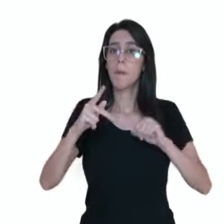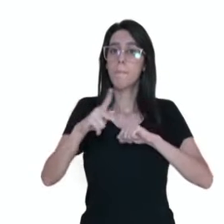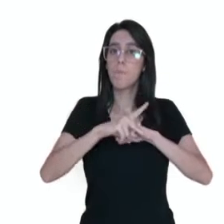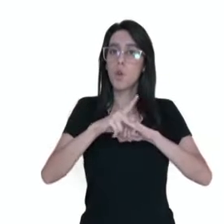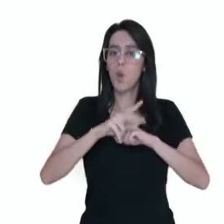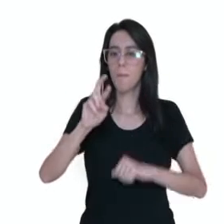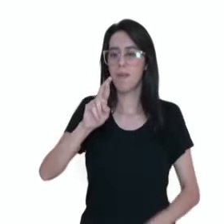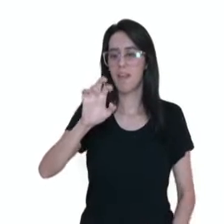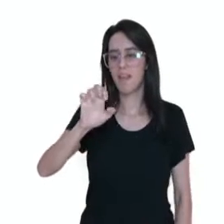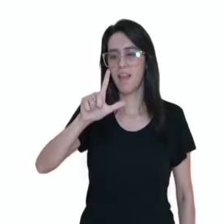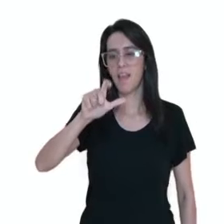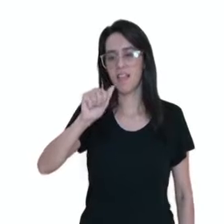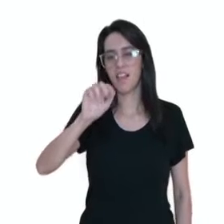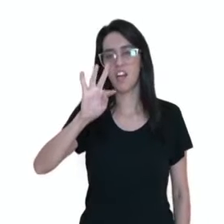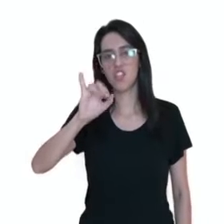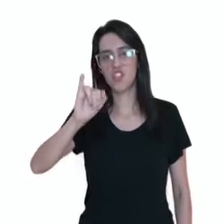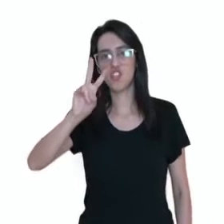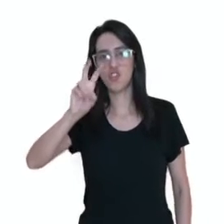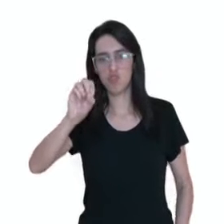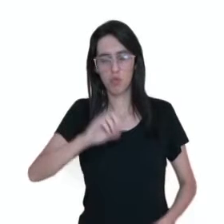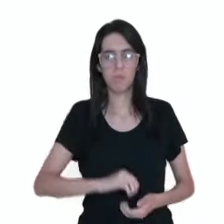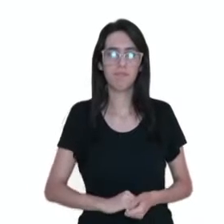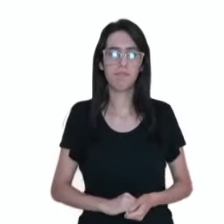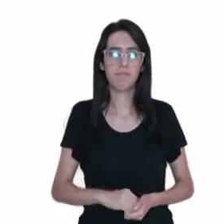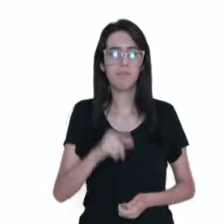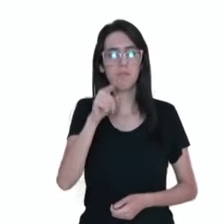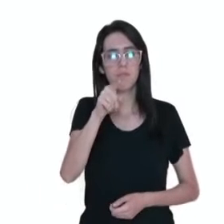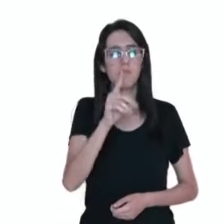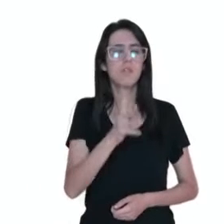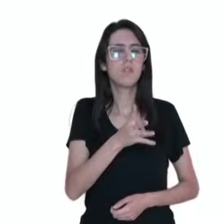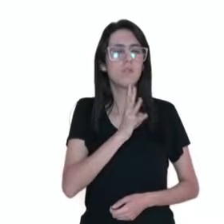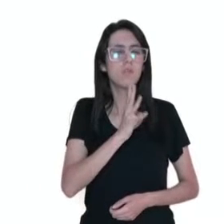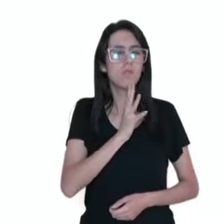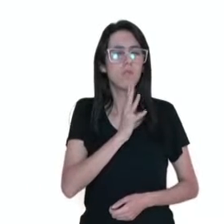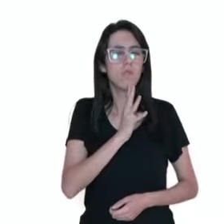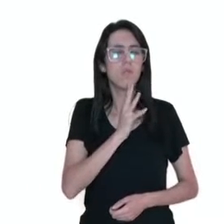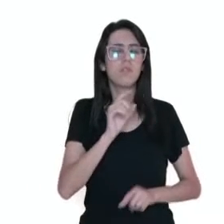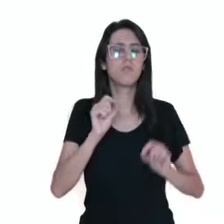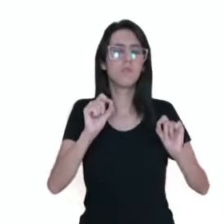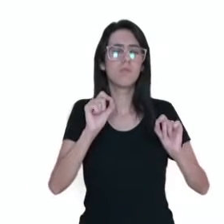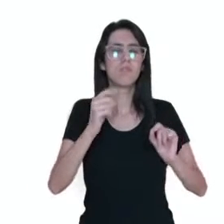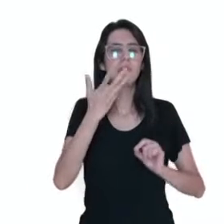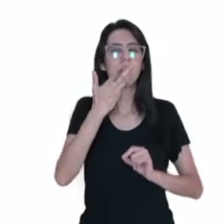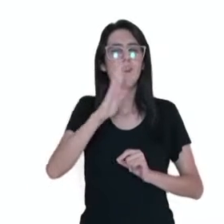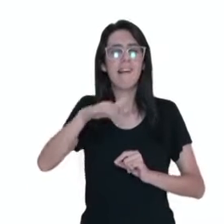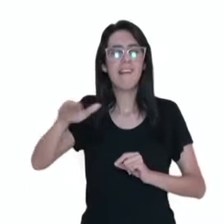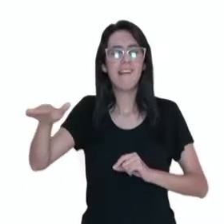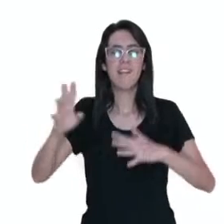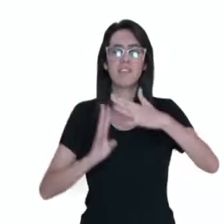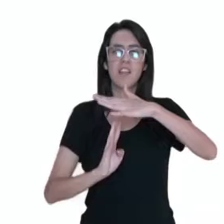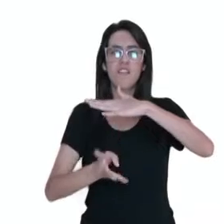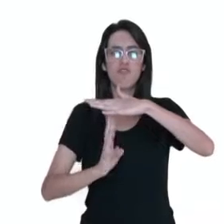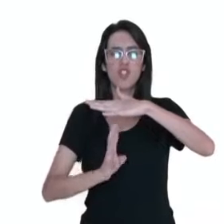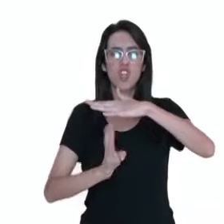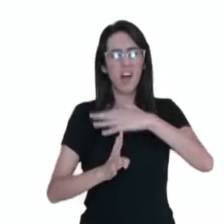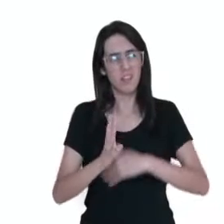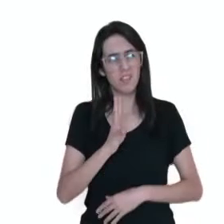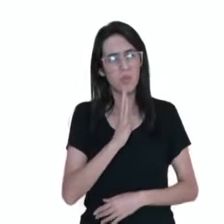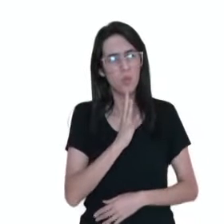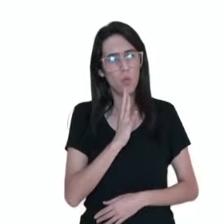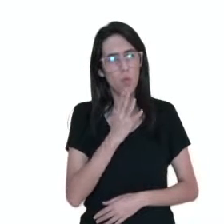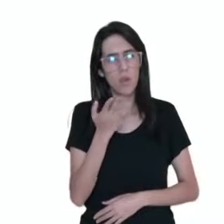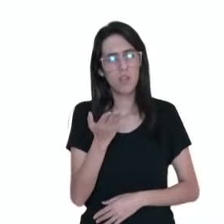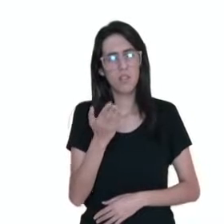relativos. Então vamos lá. Você já ouviu falar sobre crianças refugiadas? O que esse nome